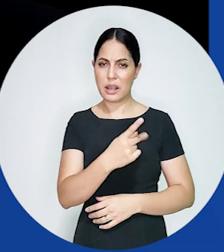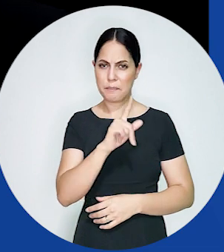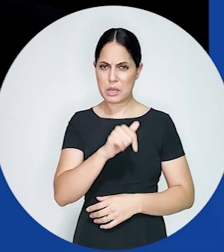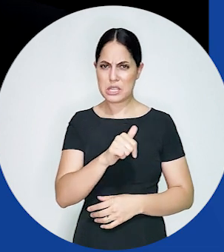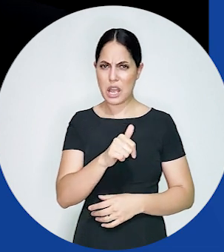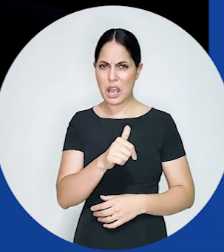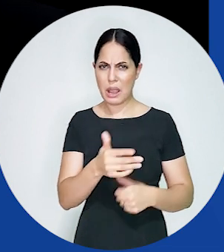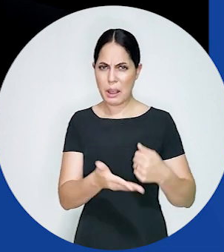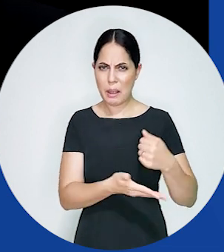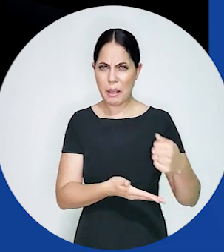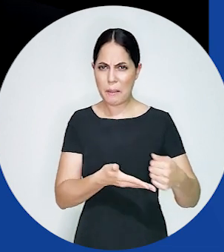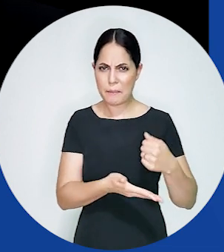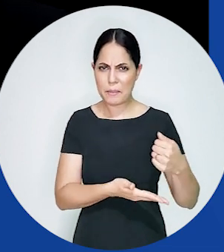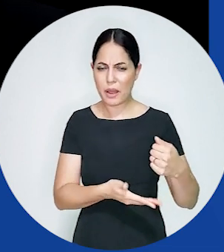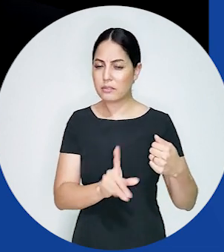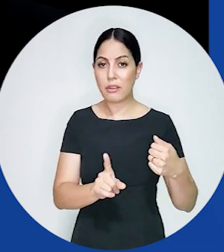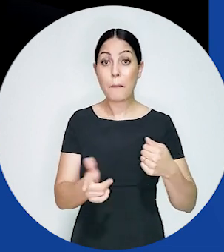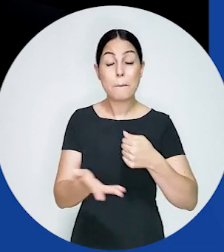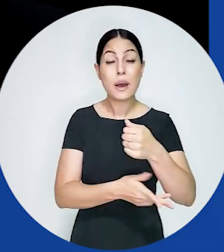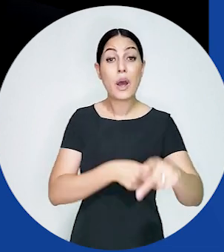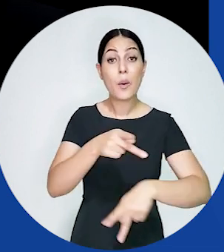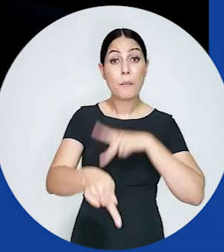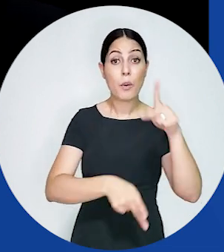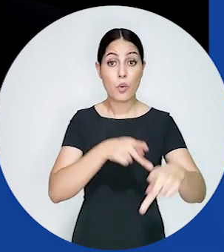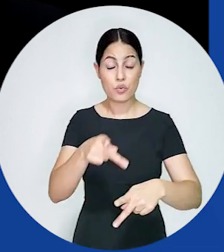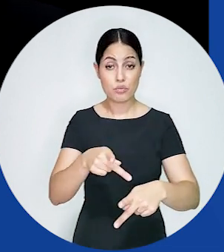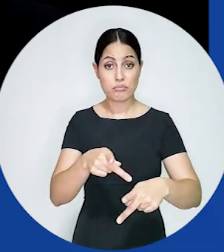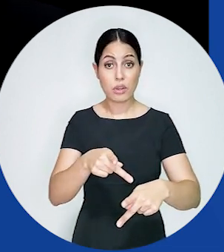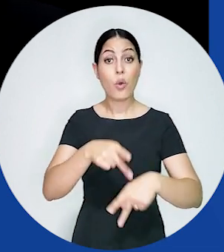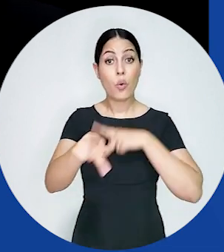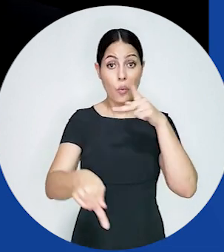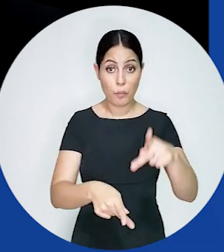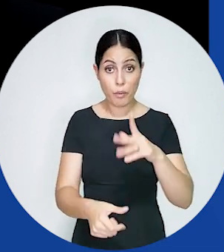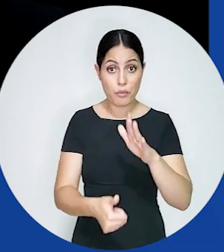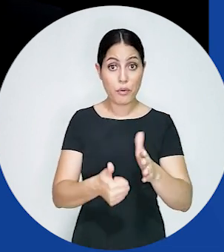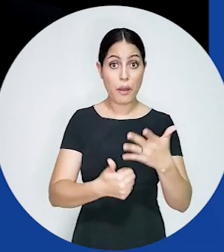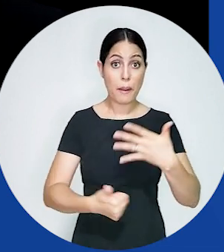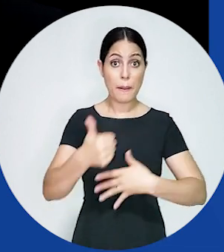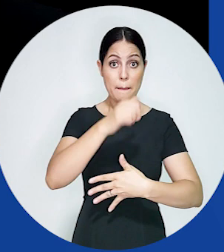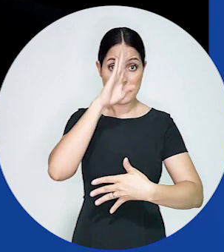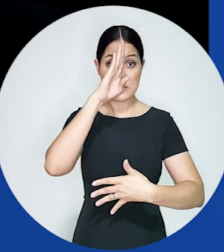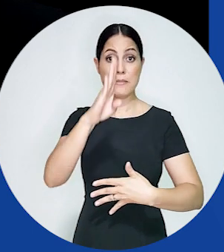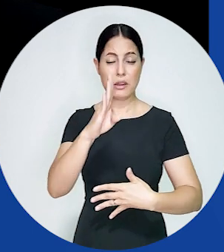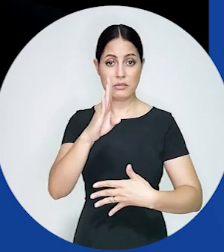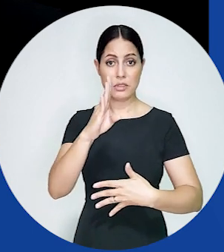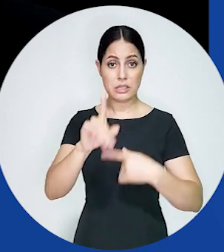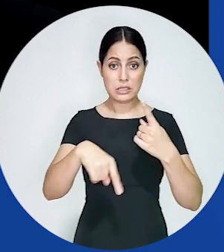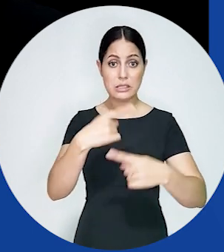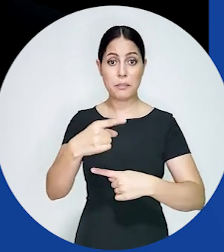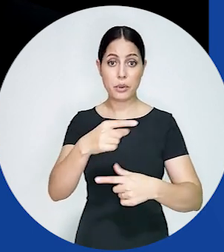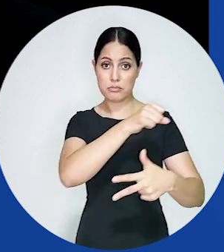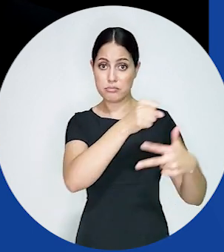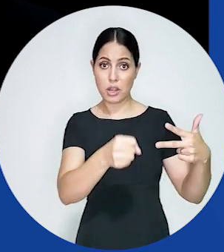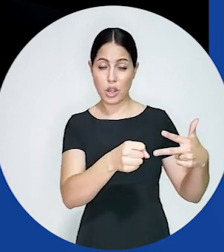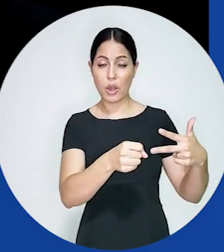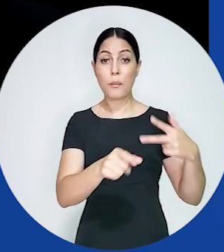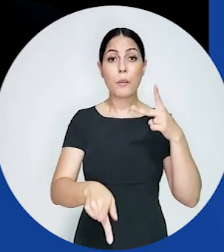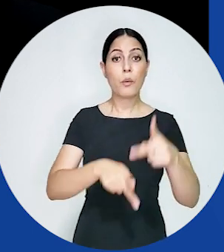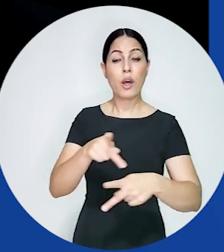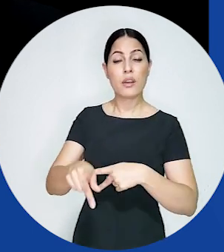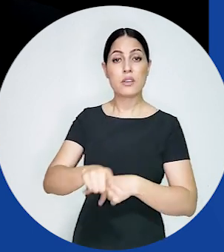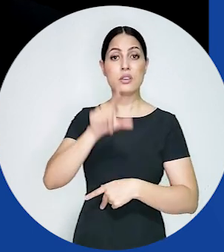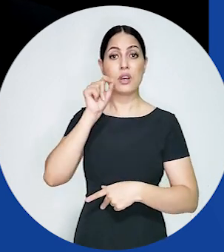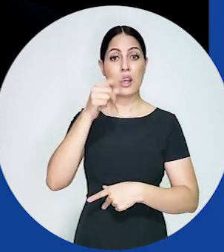constituídas não são autoridades primárias. A autoridade primária é o povo. As demais são secundárias, são constituídas. E constituídas que são,